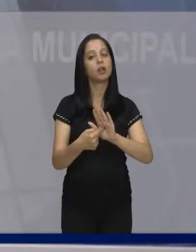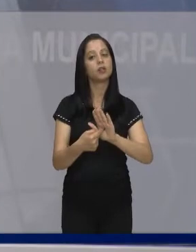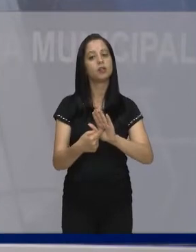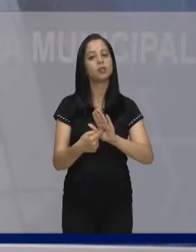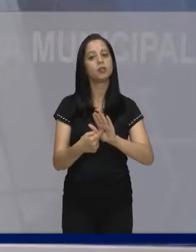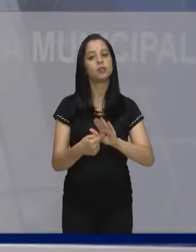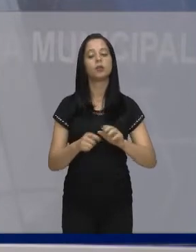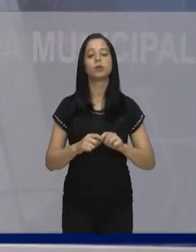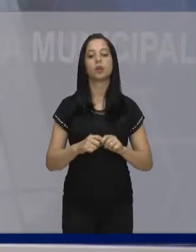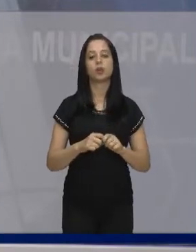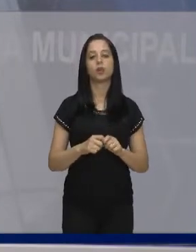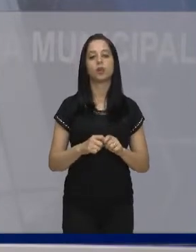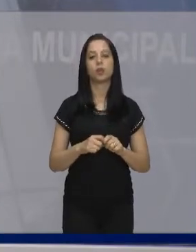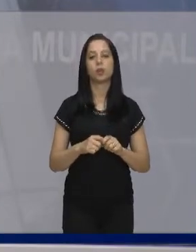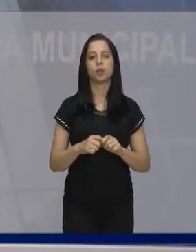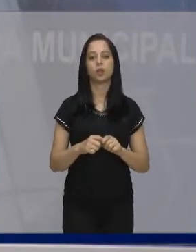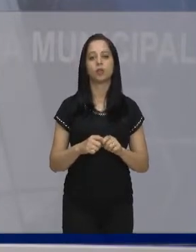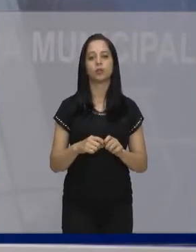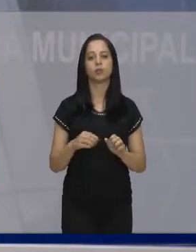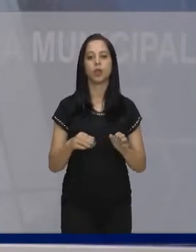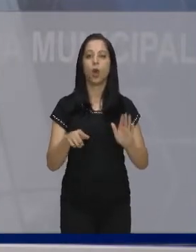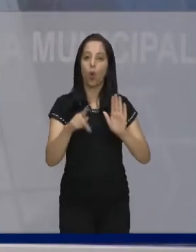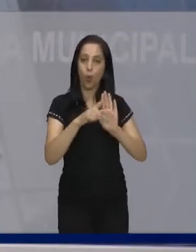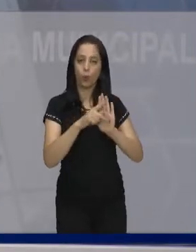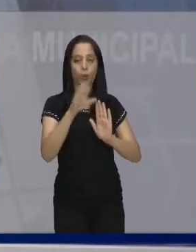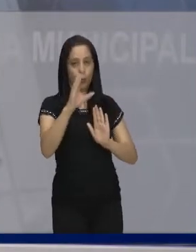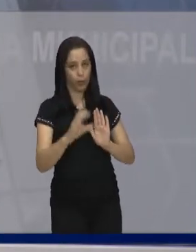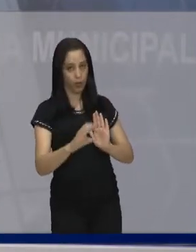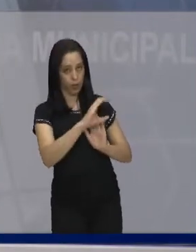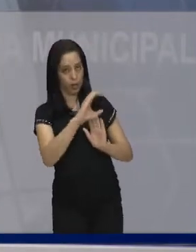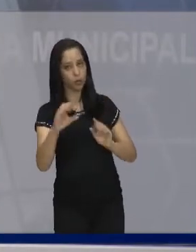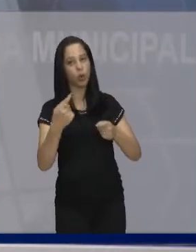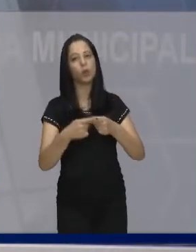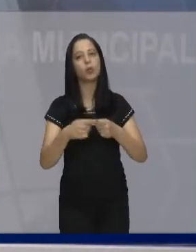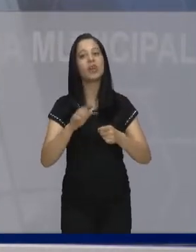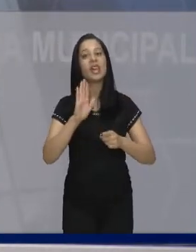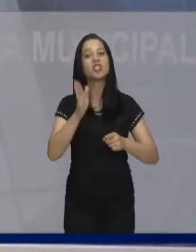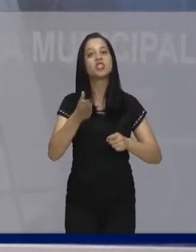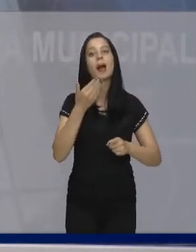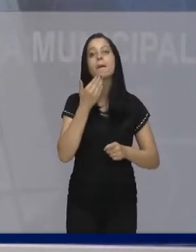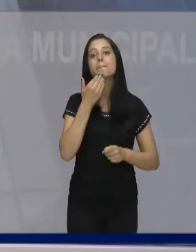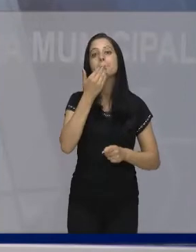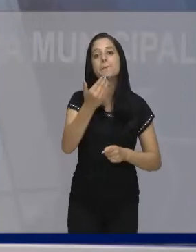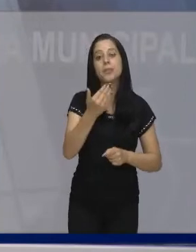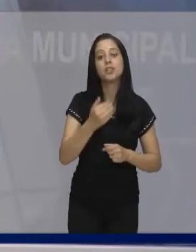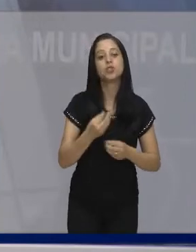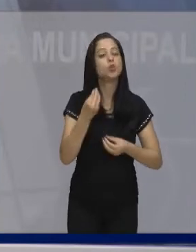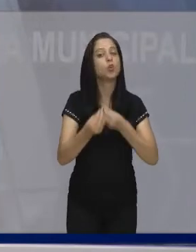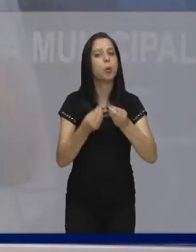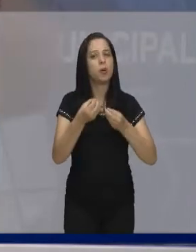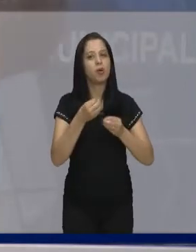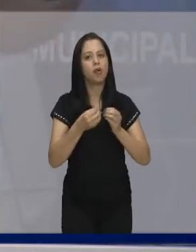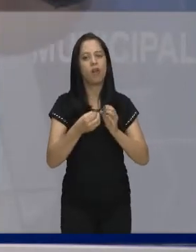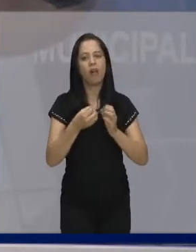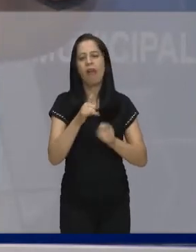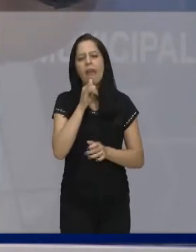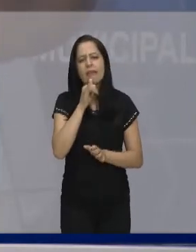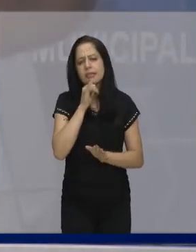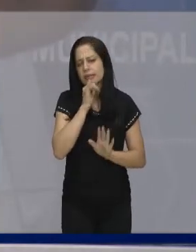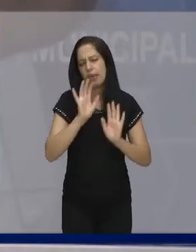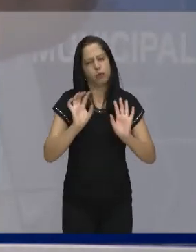Lago do Católico, onde já foi pedido já um circuito e já tenha sido apresentado como exemplo, mas já nós vamos